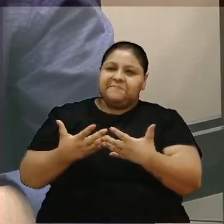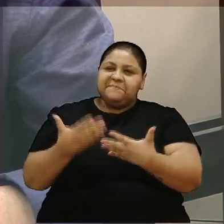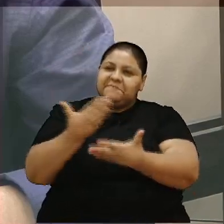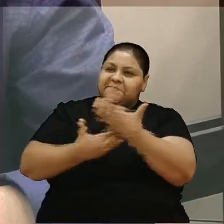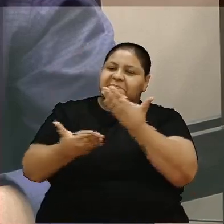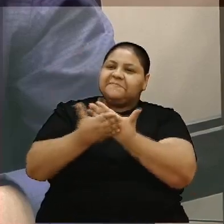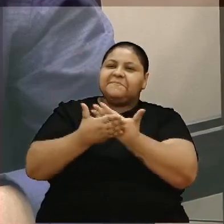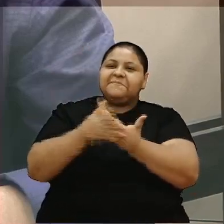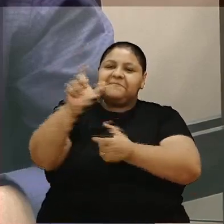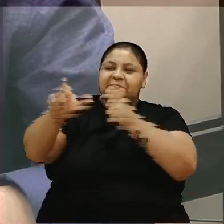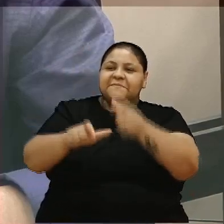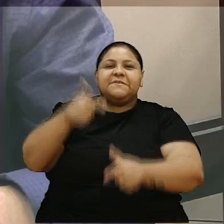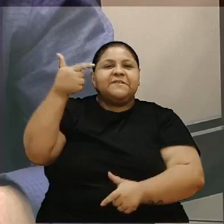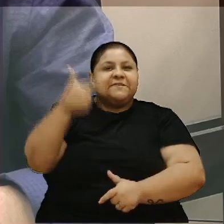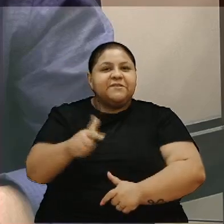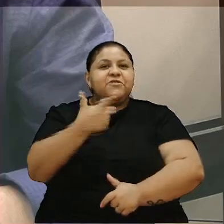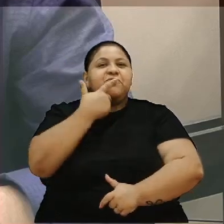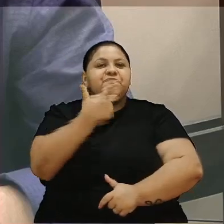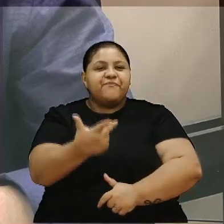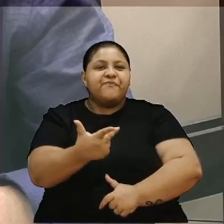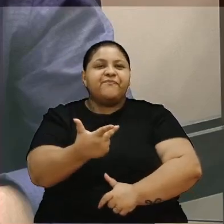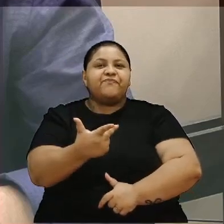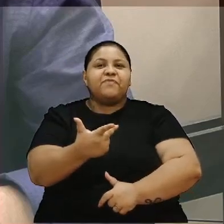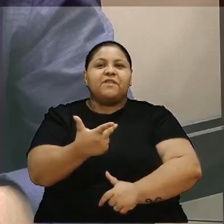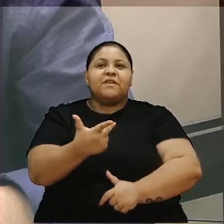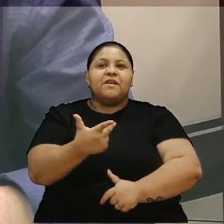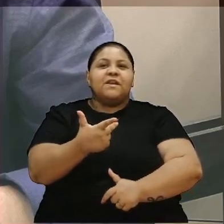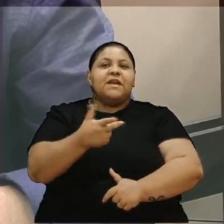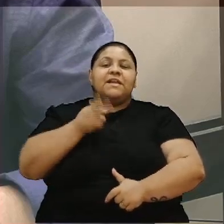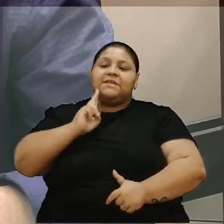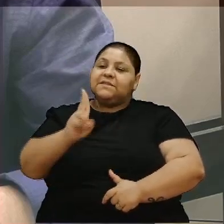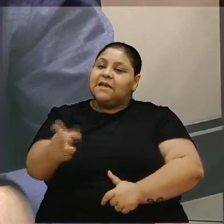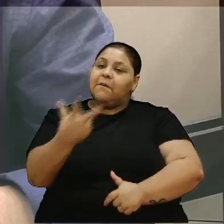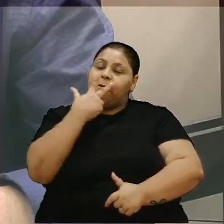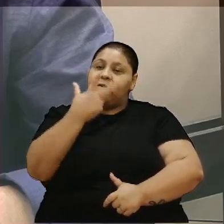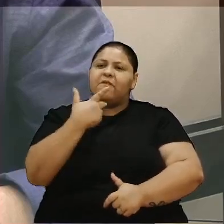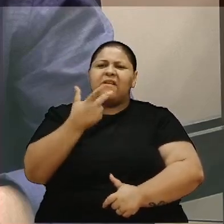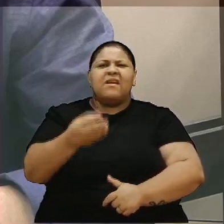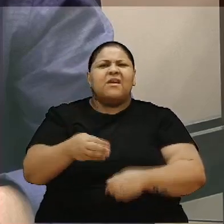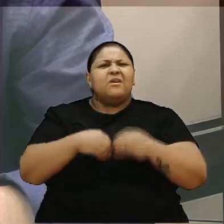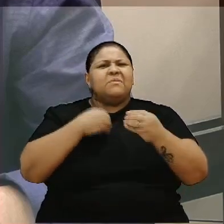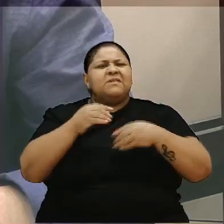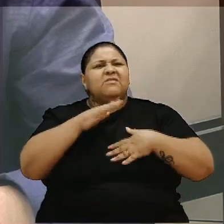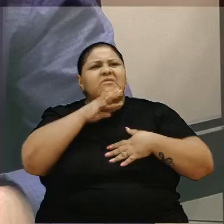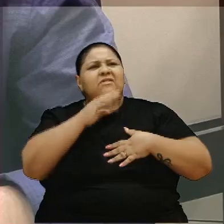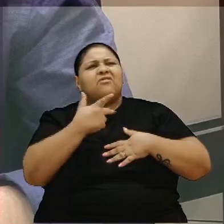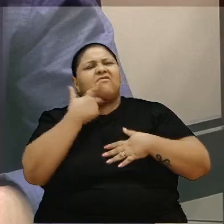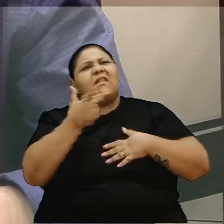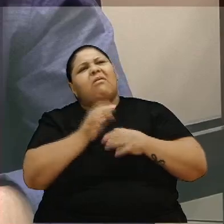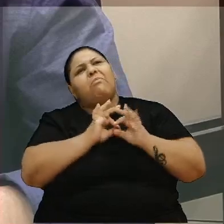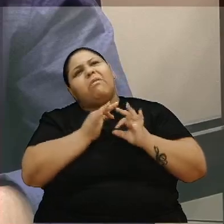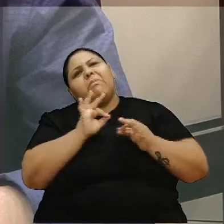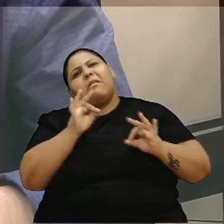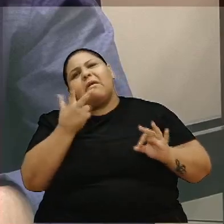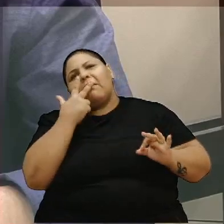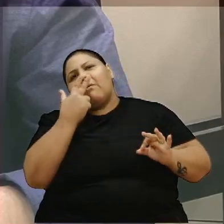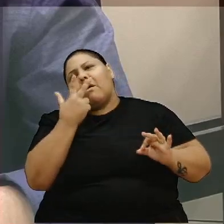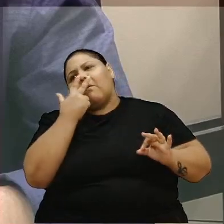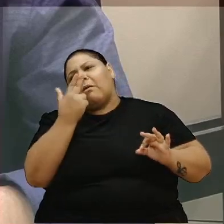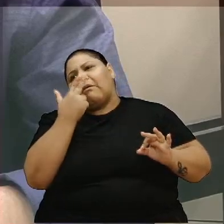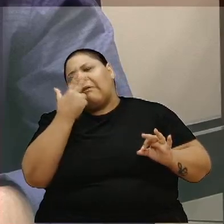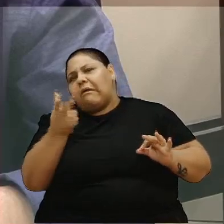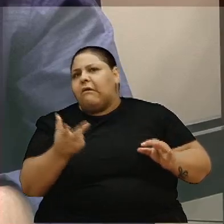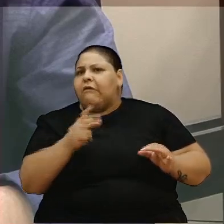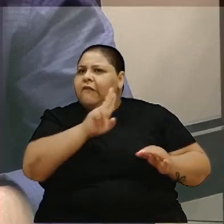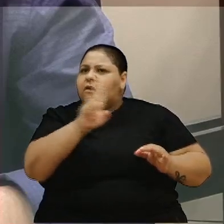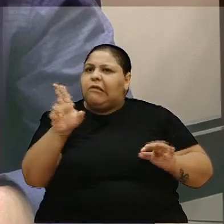aqui, mais uma vez, reiterando, o disco não muda. Eu até me sinto mal de ter que ficar repetindo essas coisas e expondo essa galera aí,